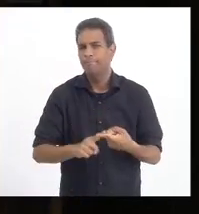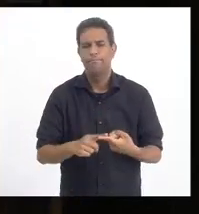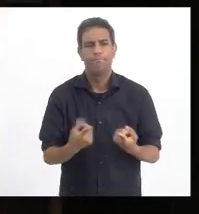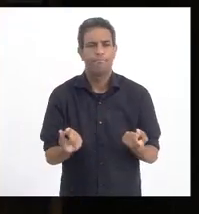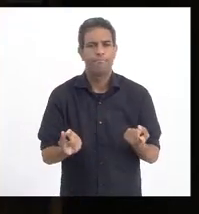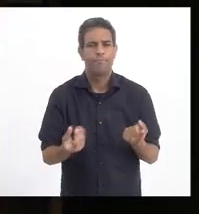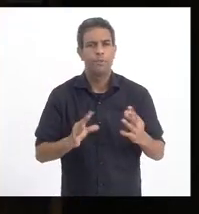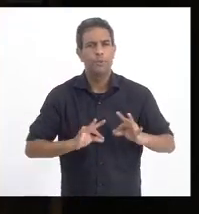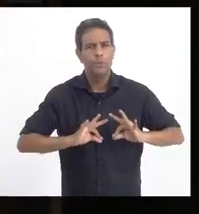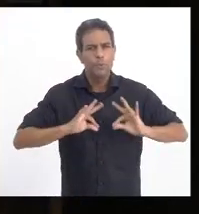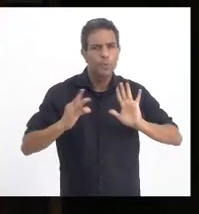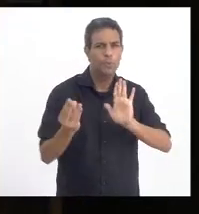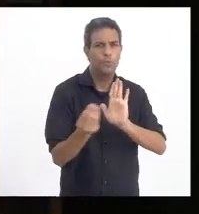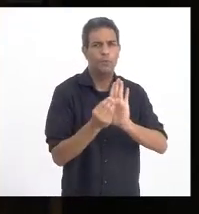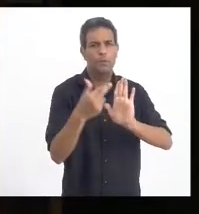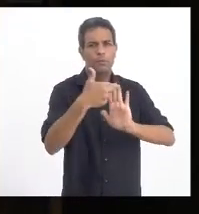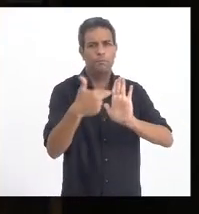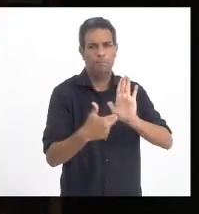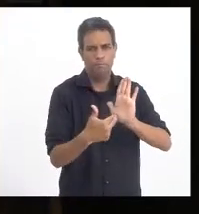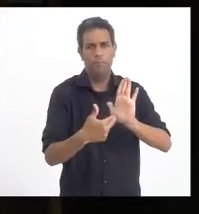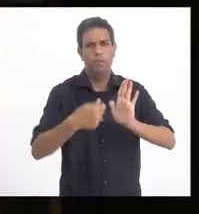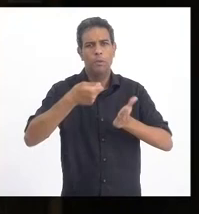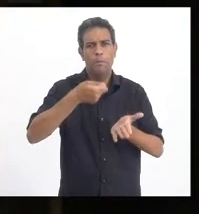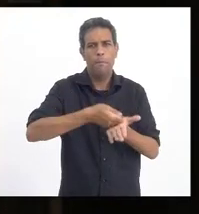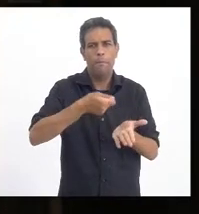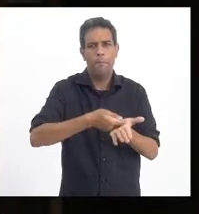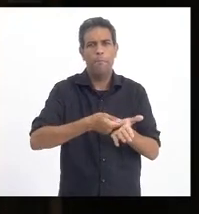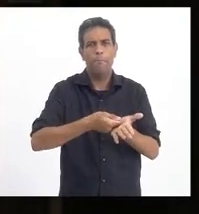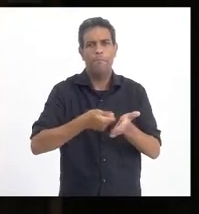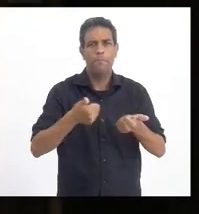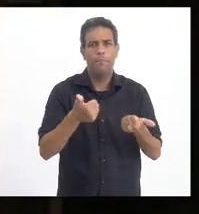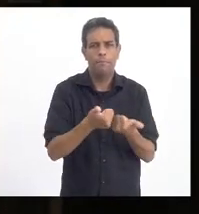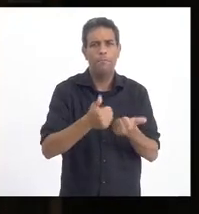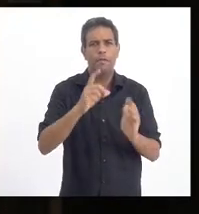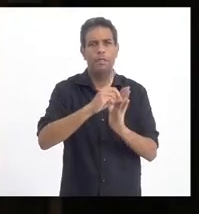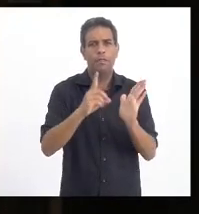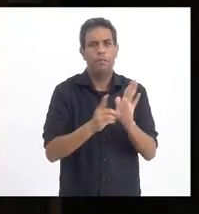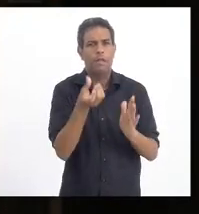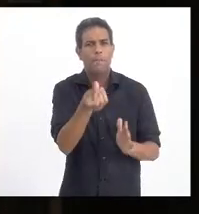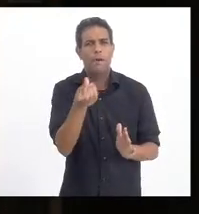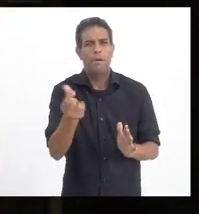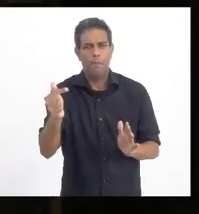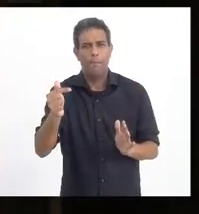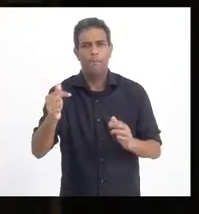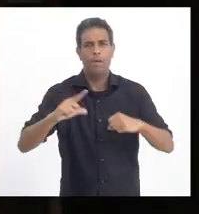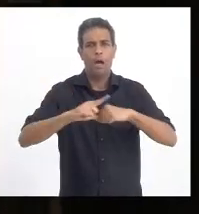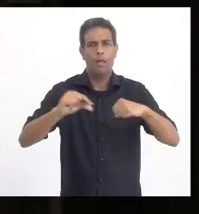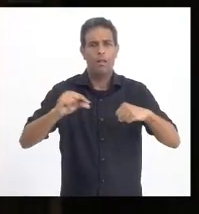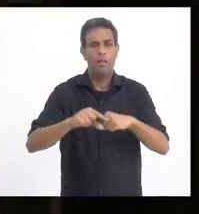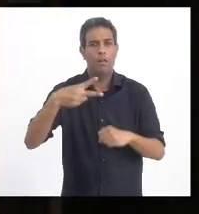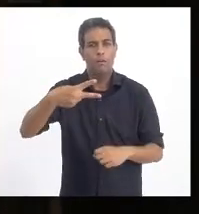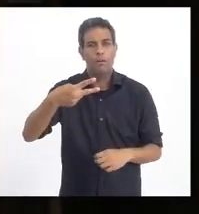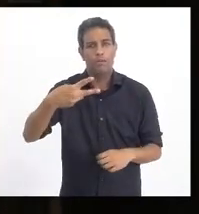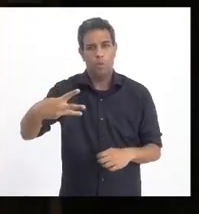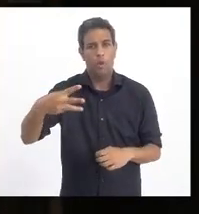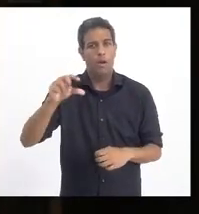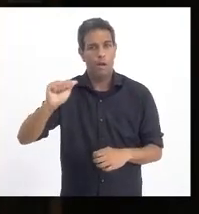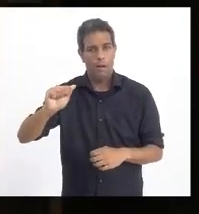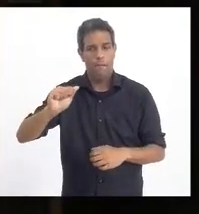e tudo são normas de reprodução obrigatória o decreto-lei 667 a partir do artigo 24-a